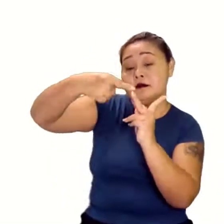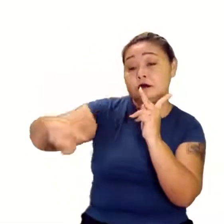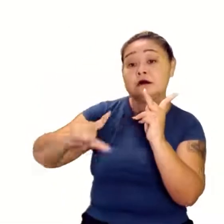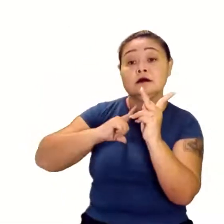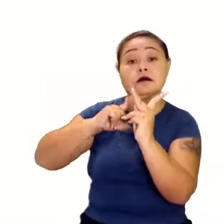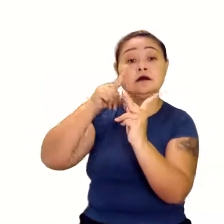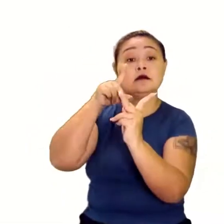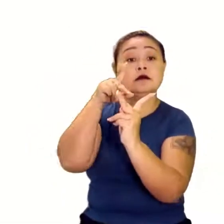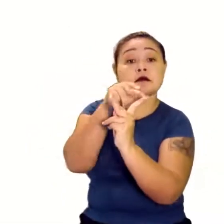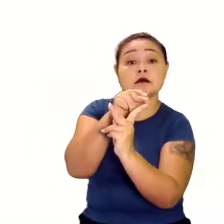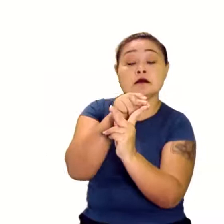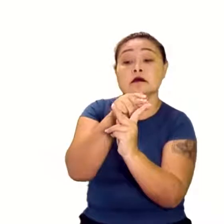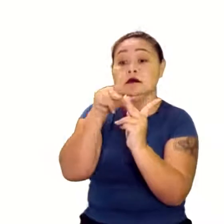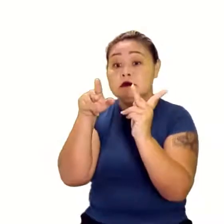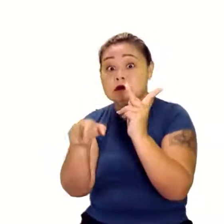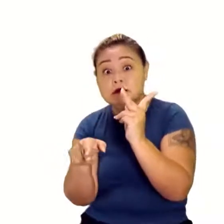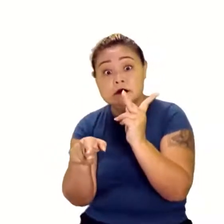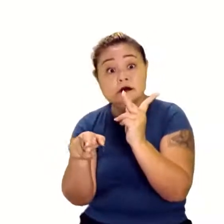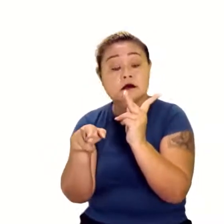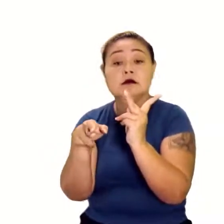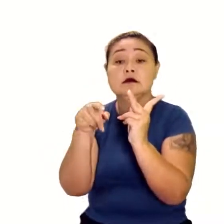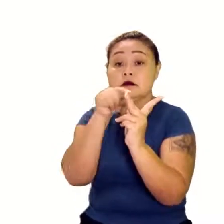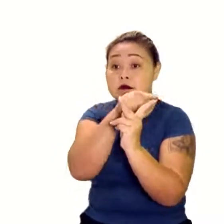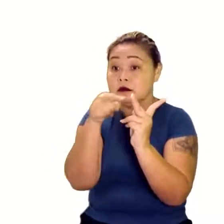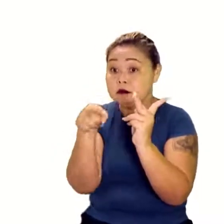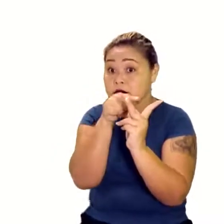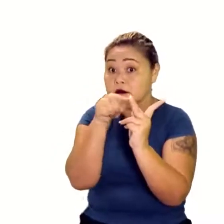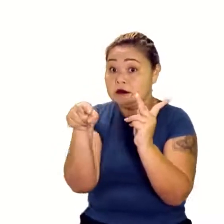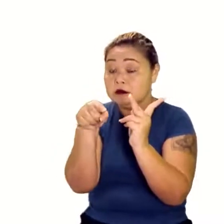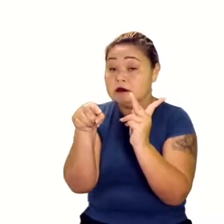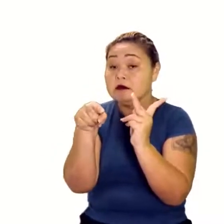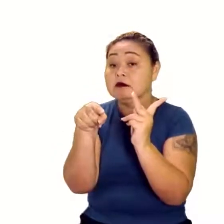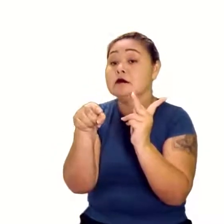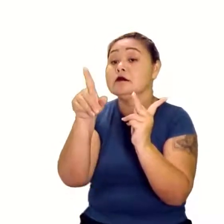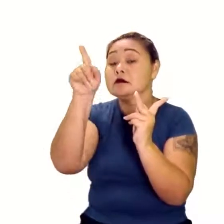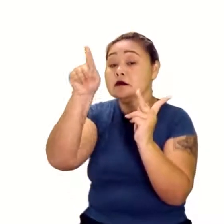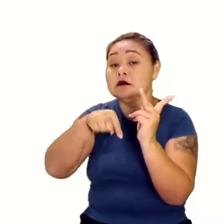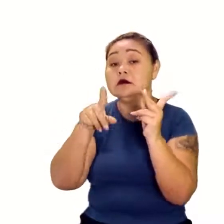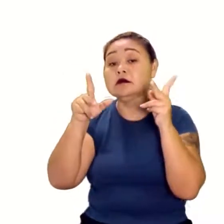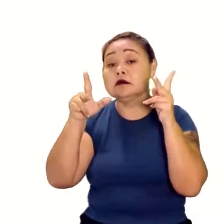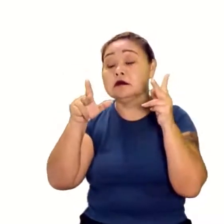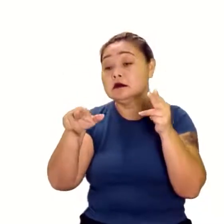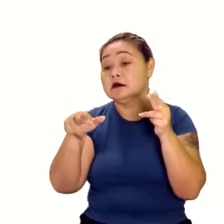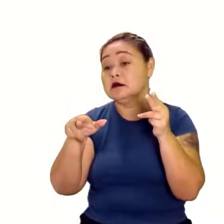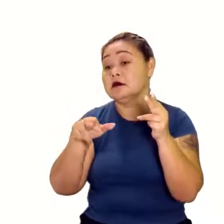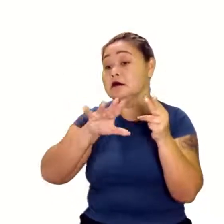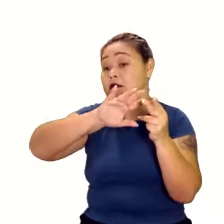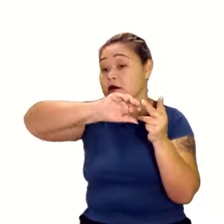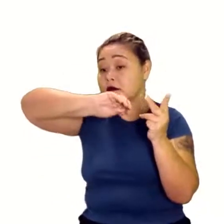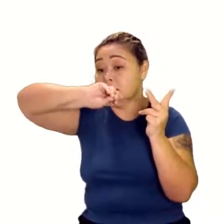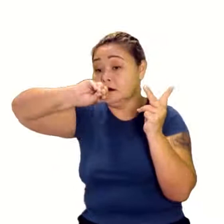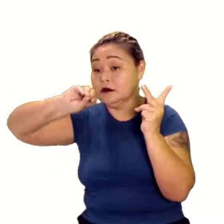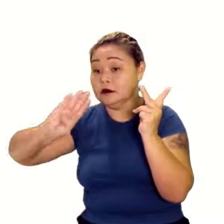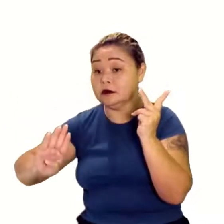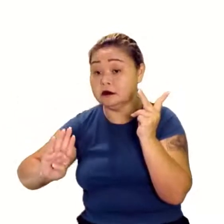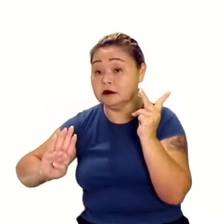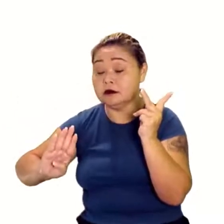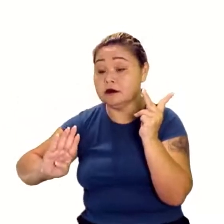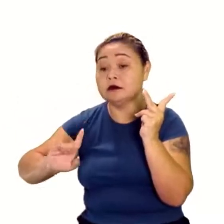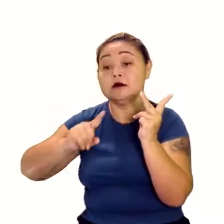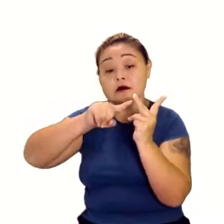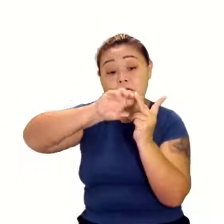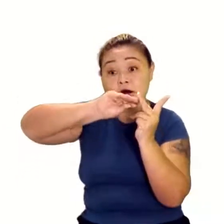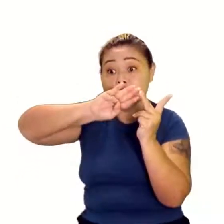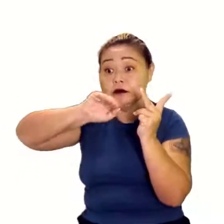possui índice igual ao expoente do radicando, a raiz será igual à base do